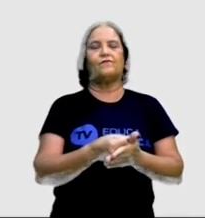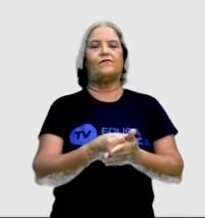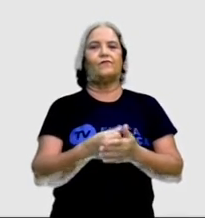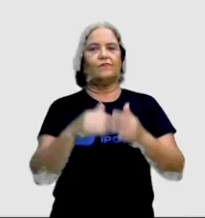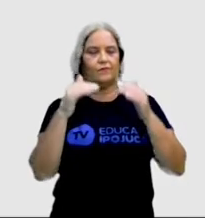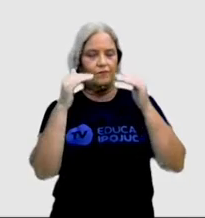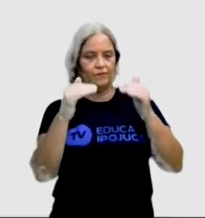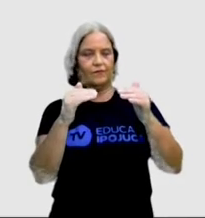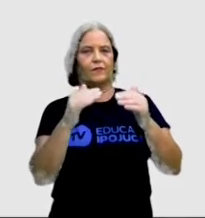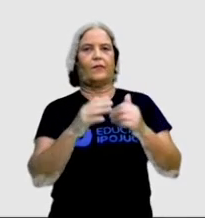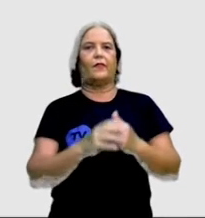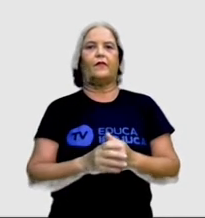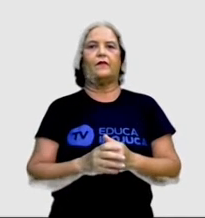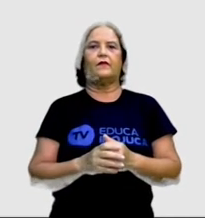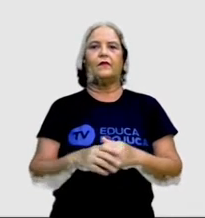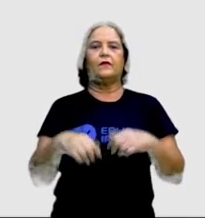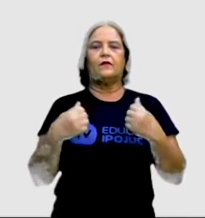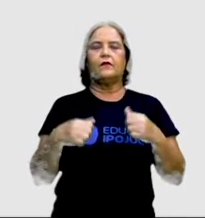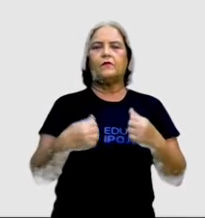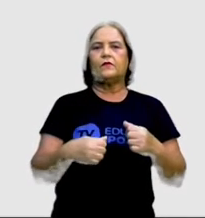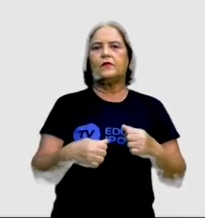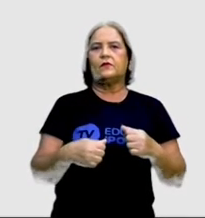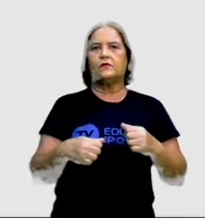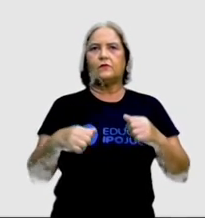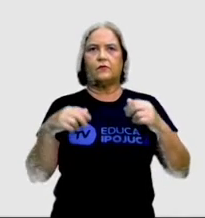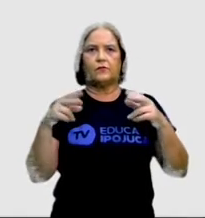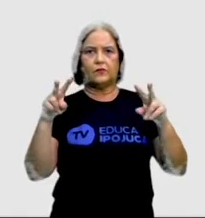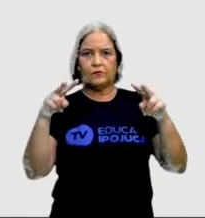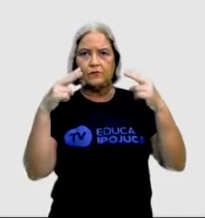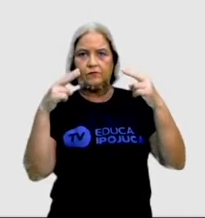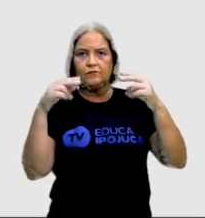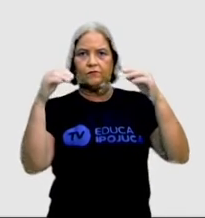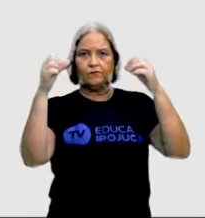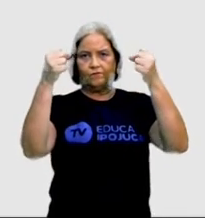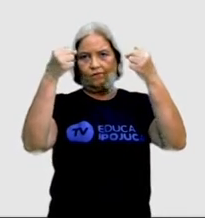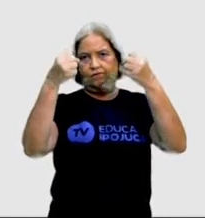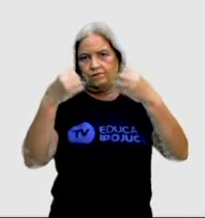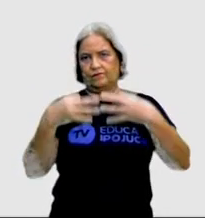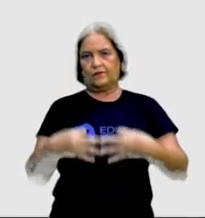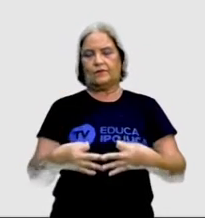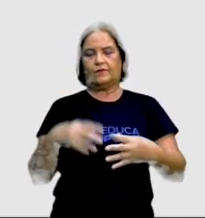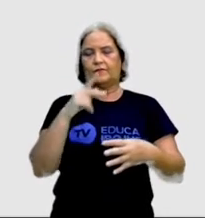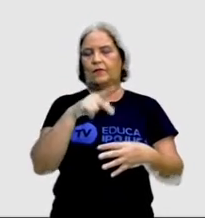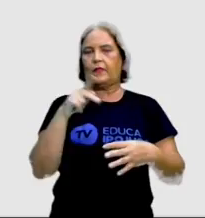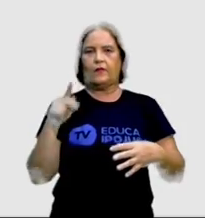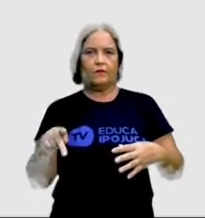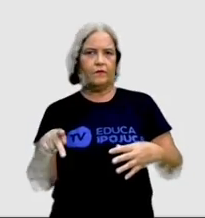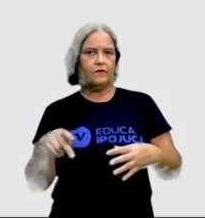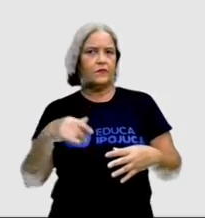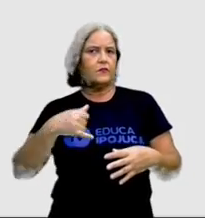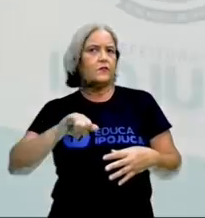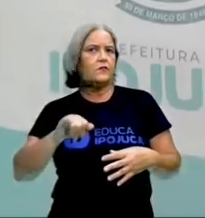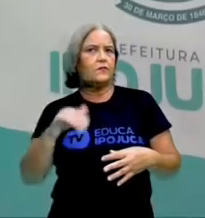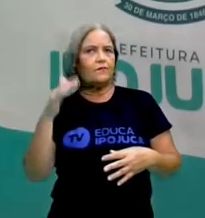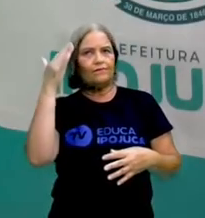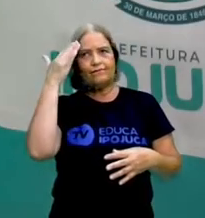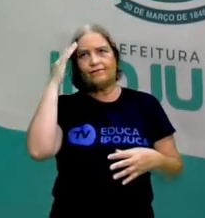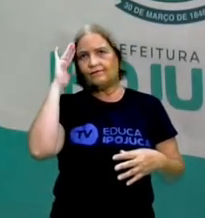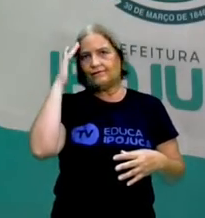bastante atenção nas explicações dos professores. Se vocês não entenderem, vocês podem